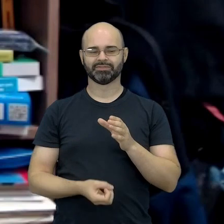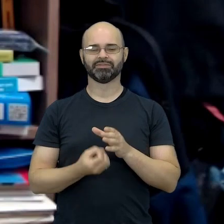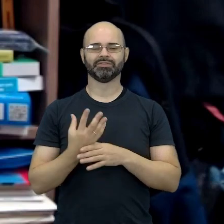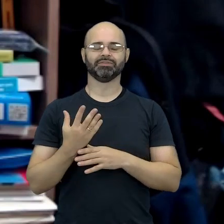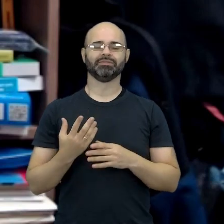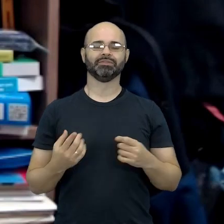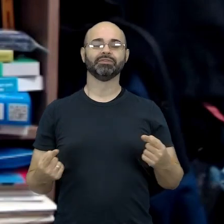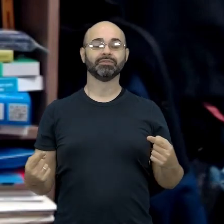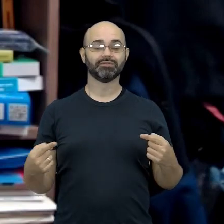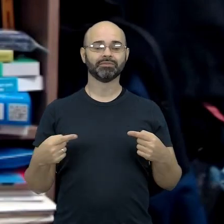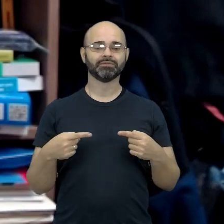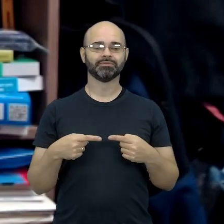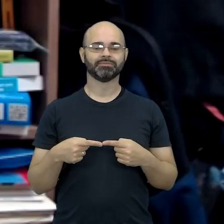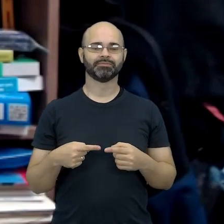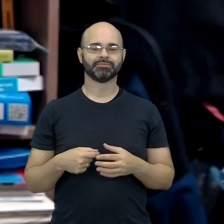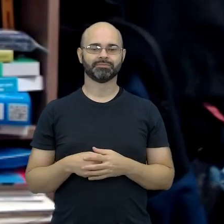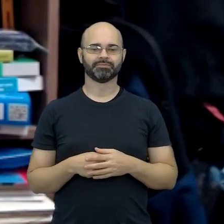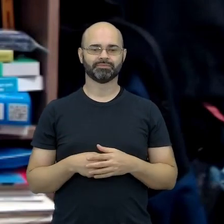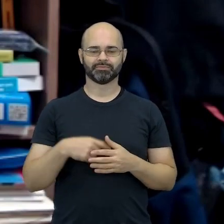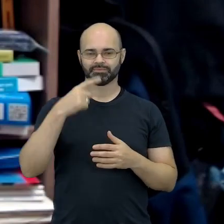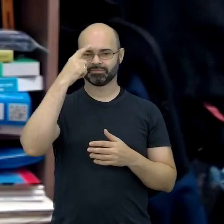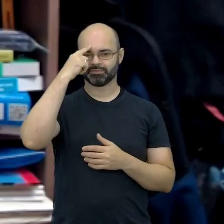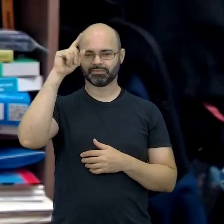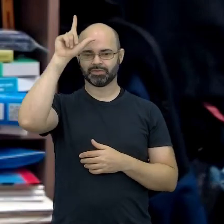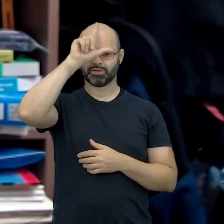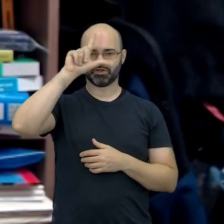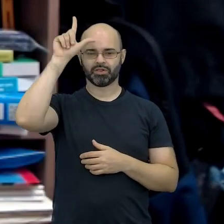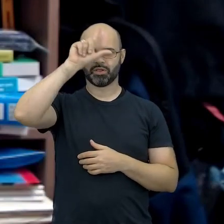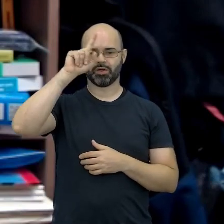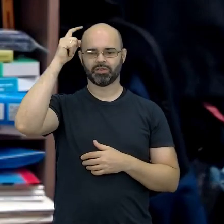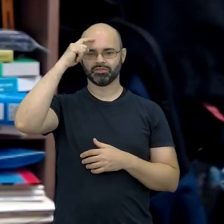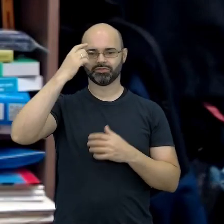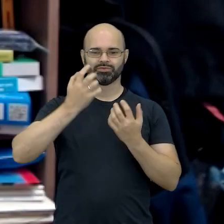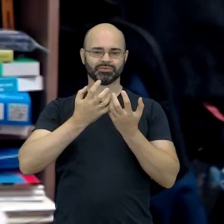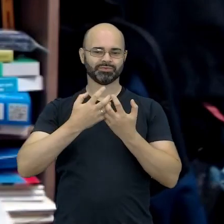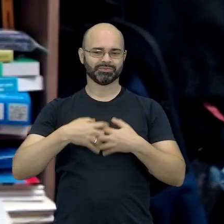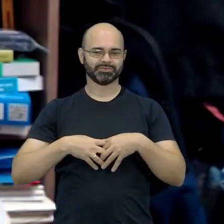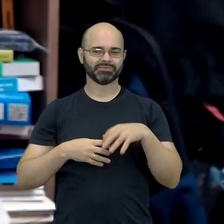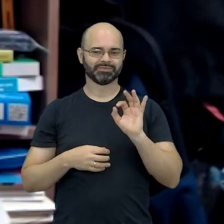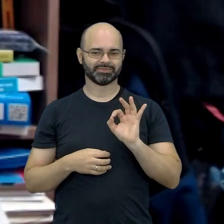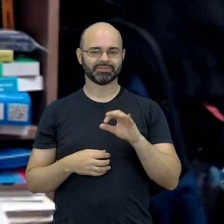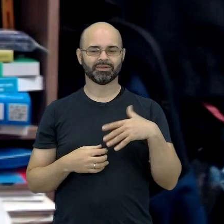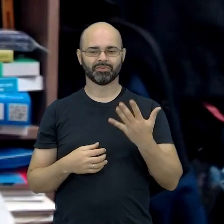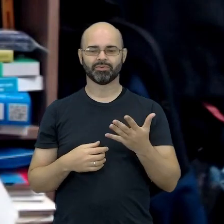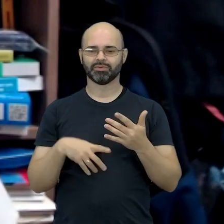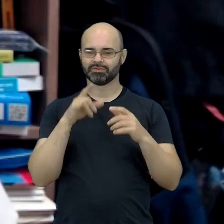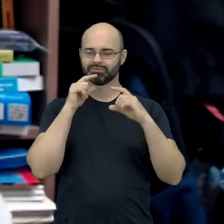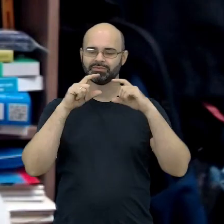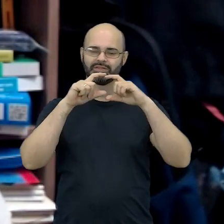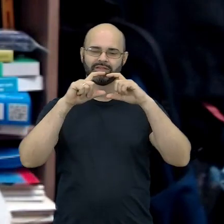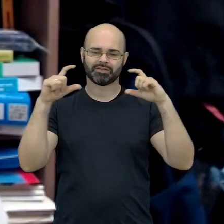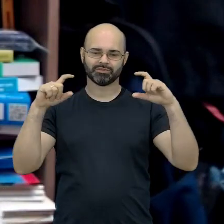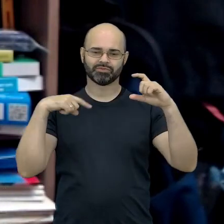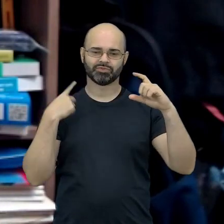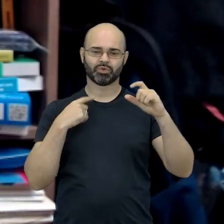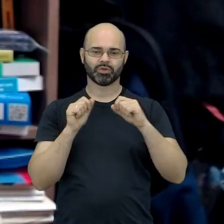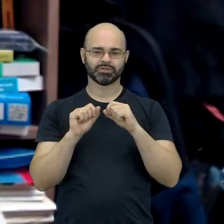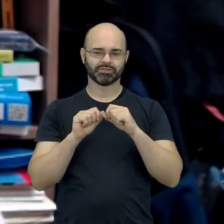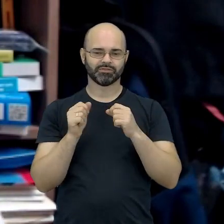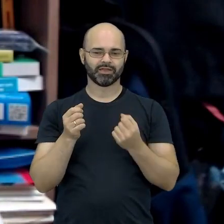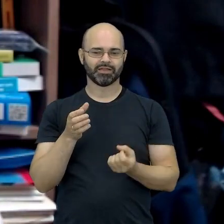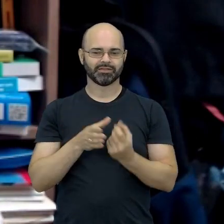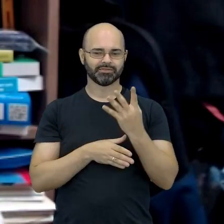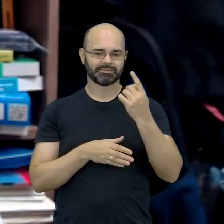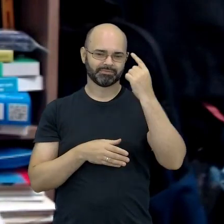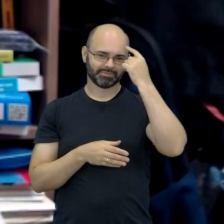ver com a construção do raciocínio lógico, né? Quando a gente está lá montando o enunciado, a gente está naquele